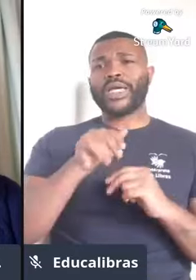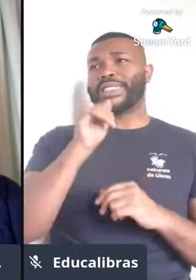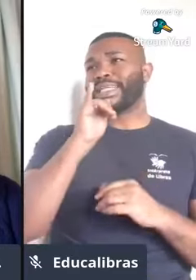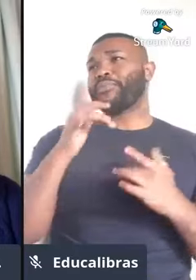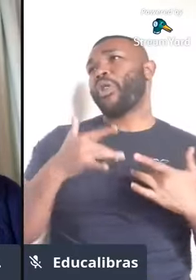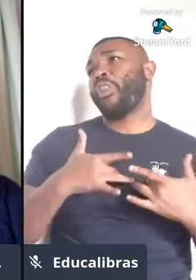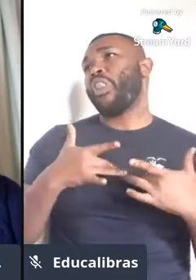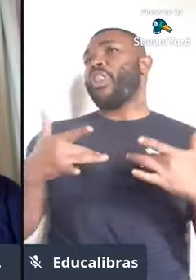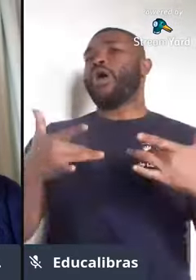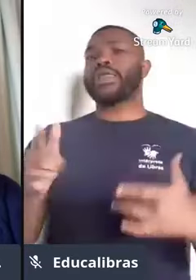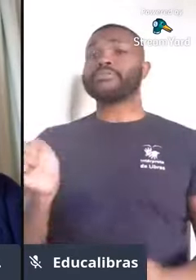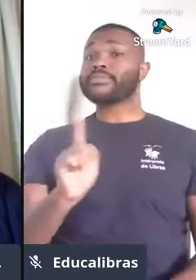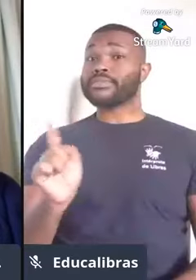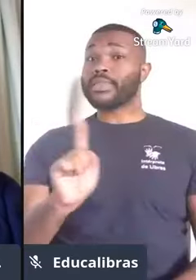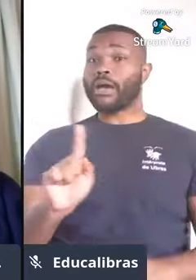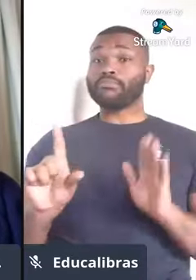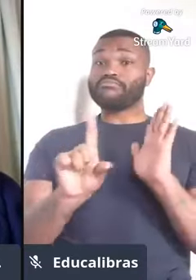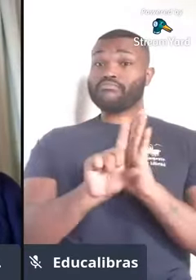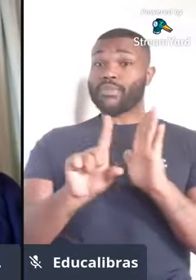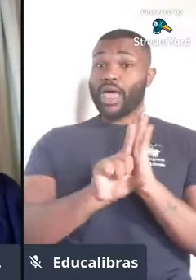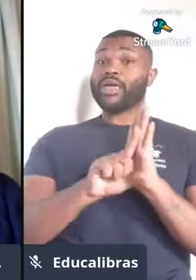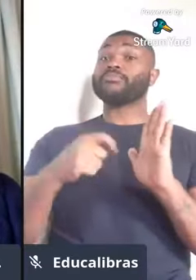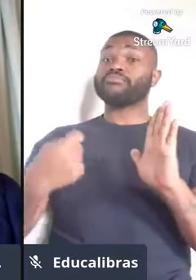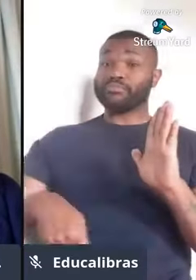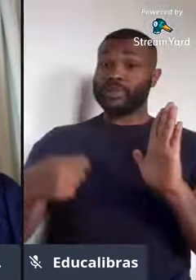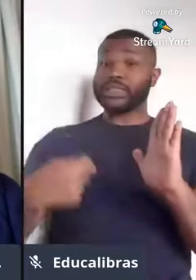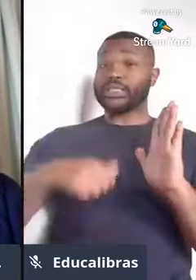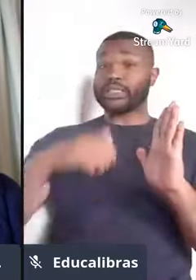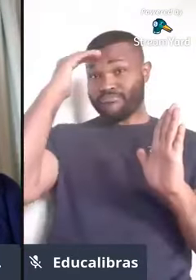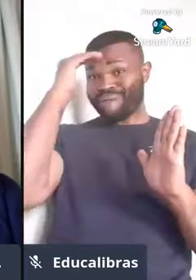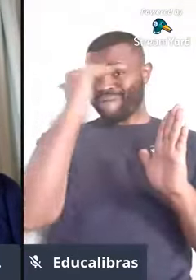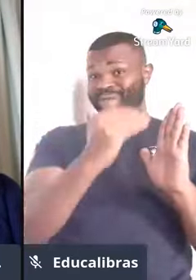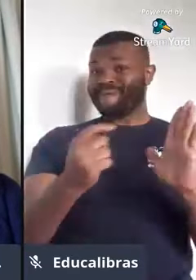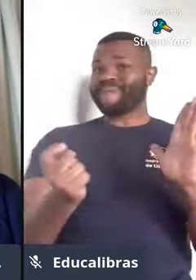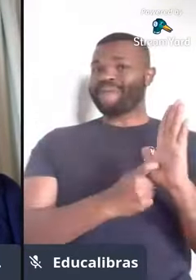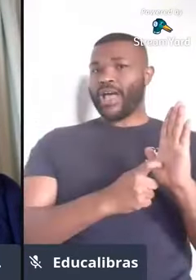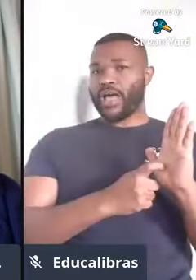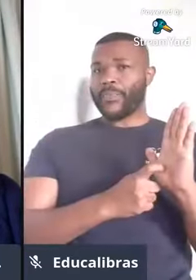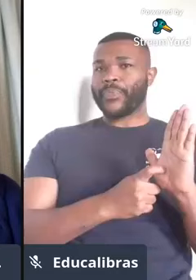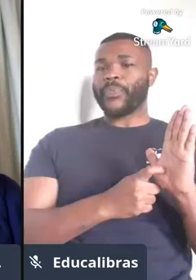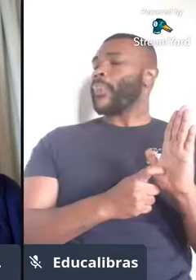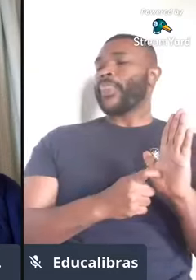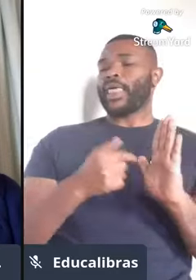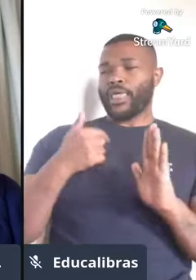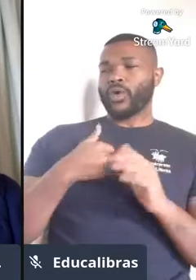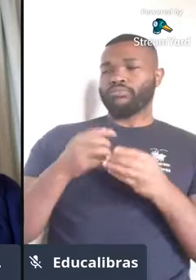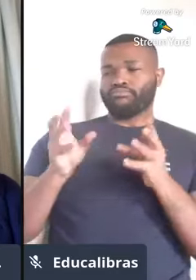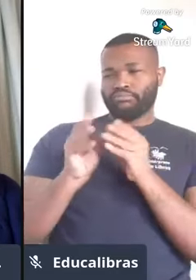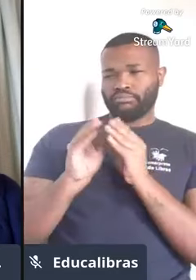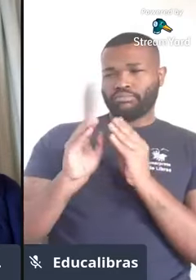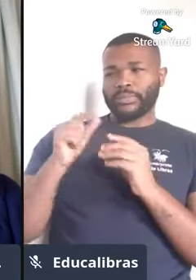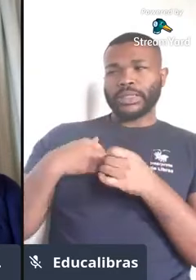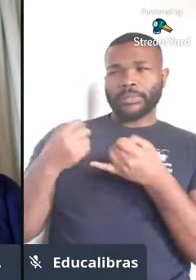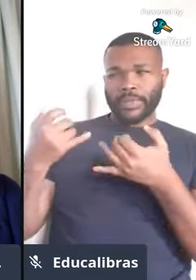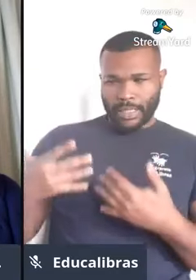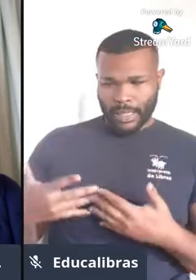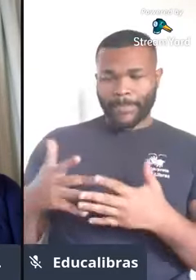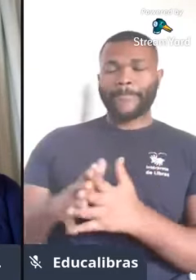é mais uma lei aí que precisa ser cumprida. Verdade. Onde eu quero chegar? Queria